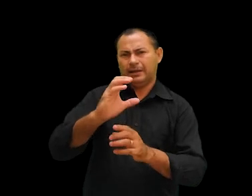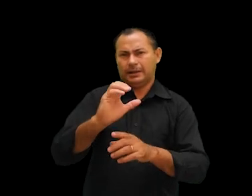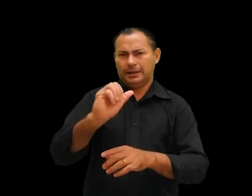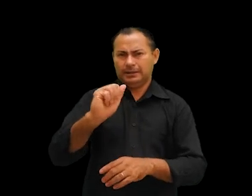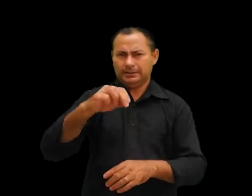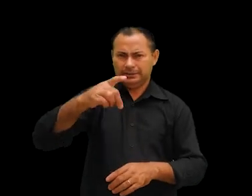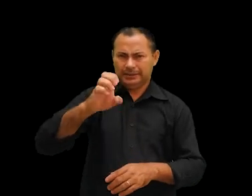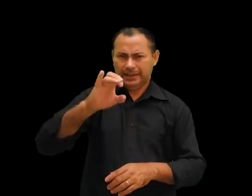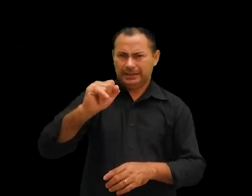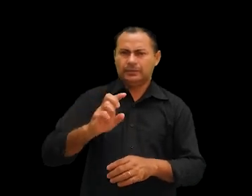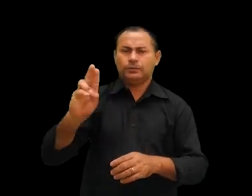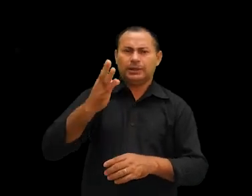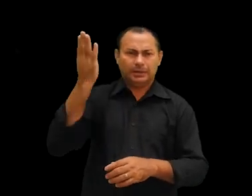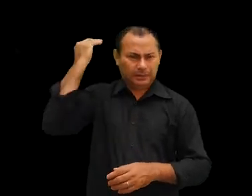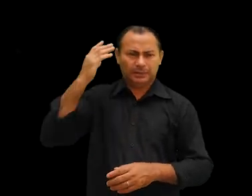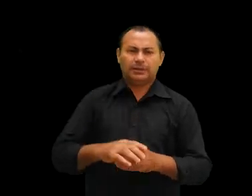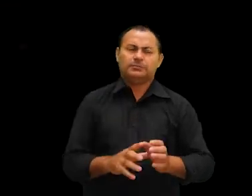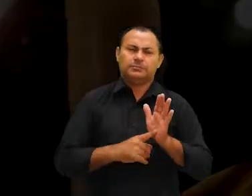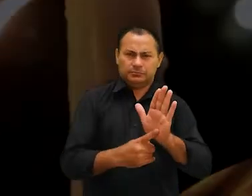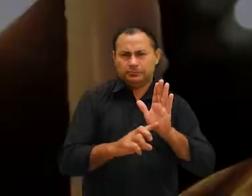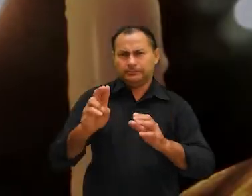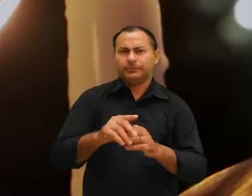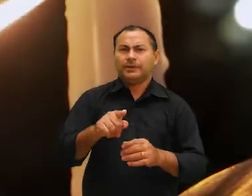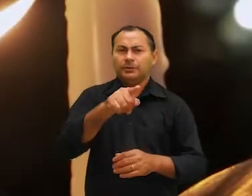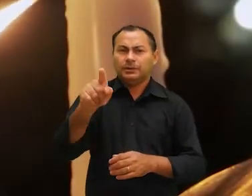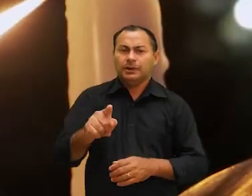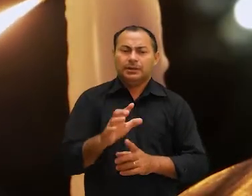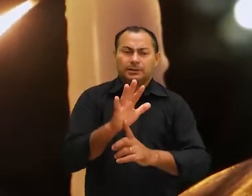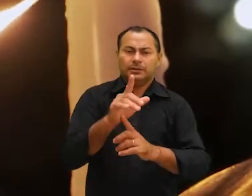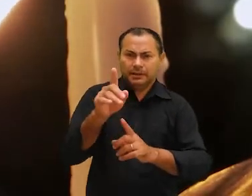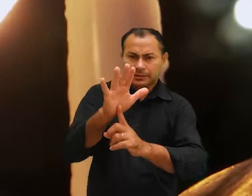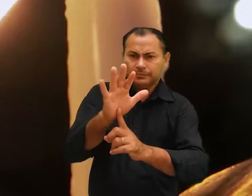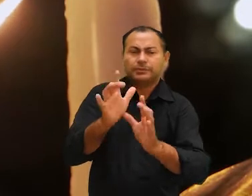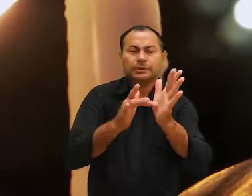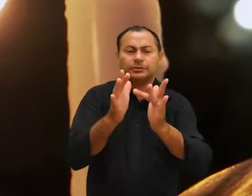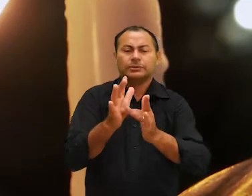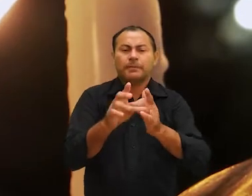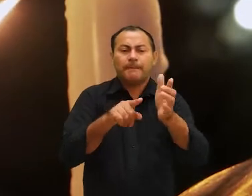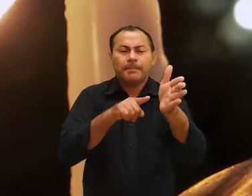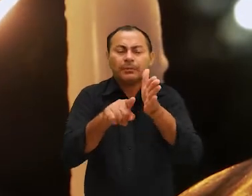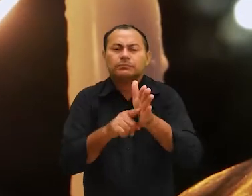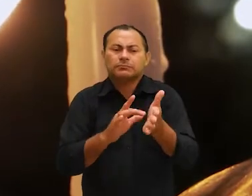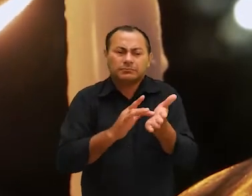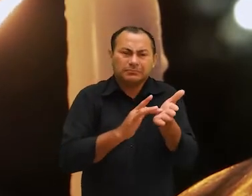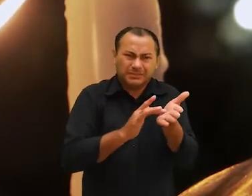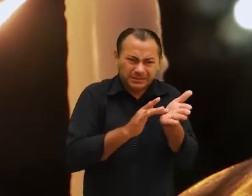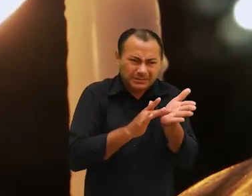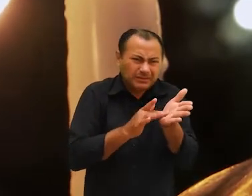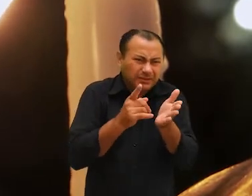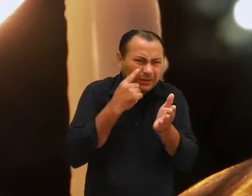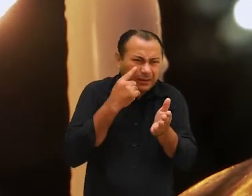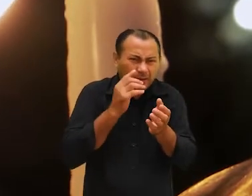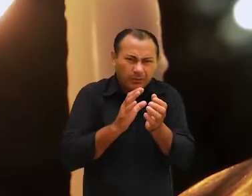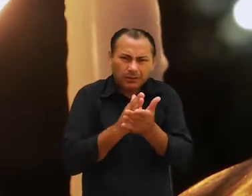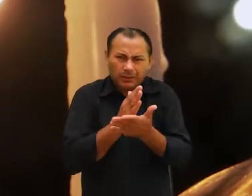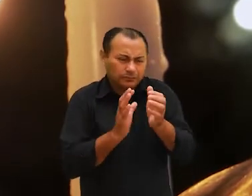Candeia eram coisas muito corriqueiras no dia a dia quando você acende uma vela Jesus perguntou com ironia por acaso a